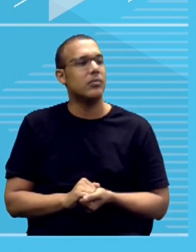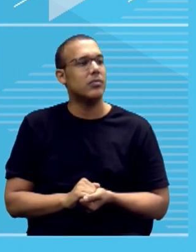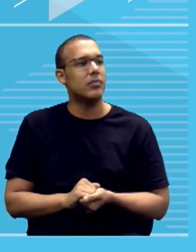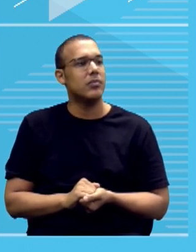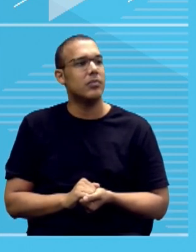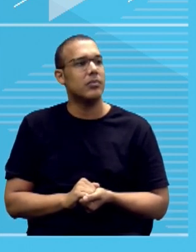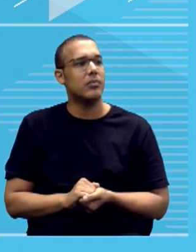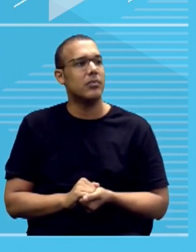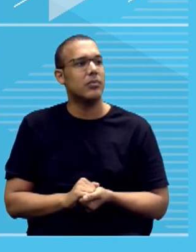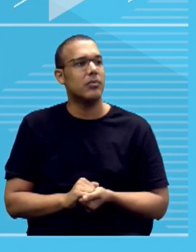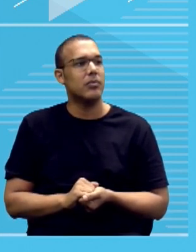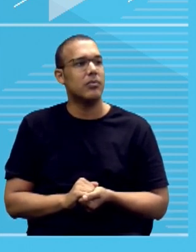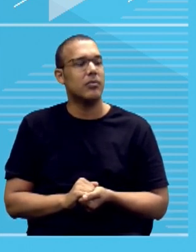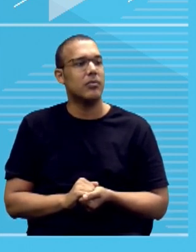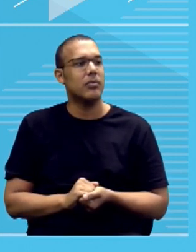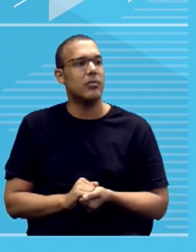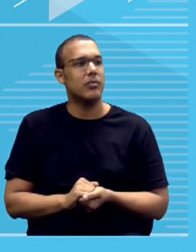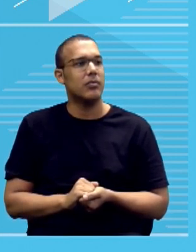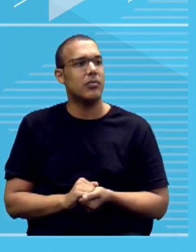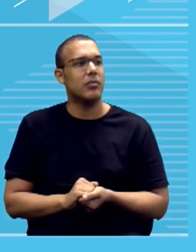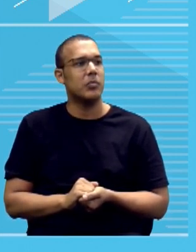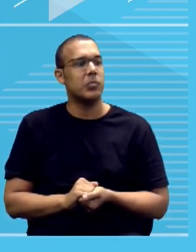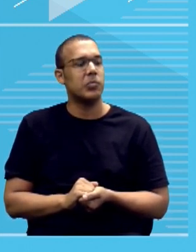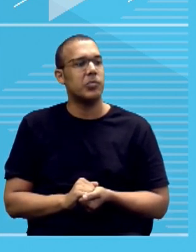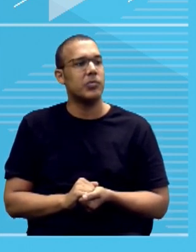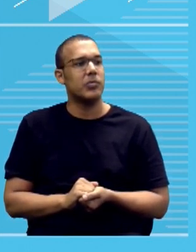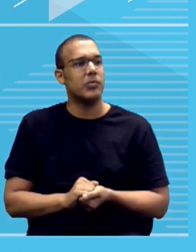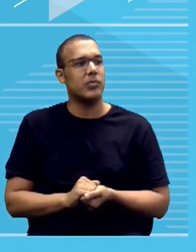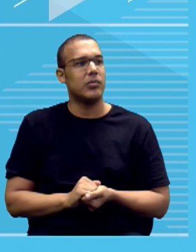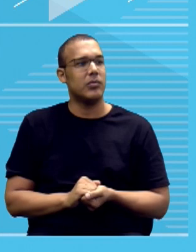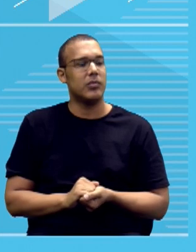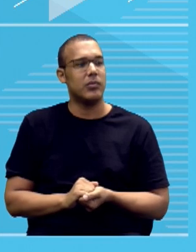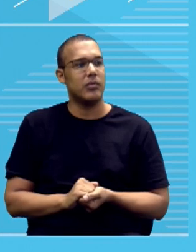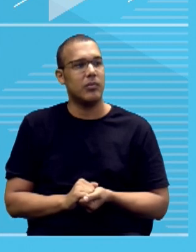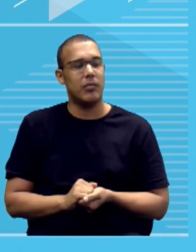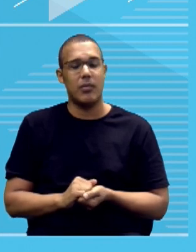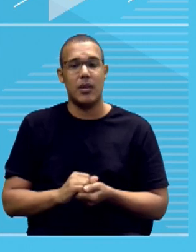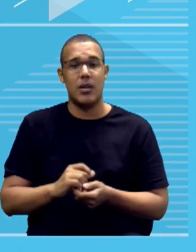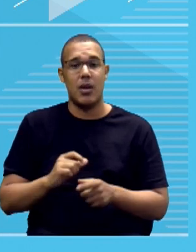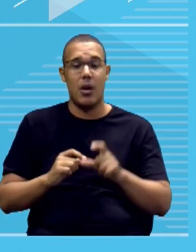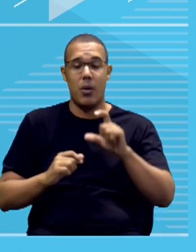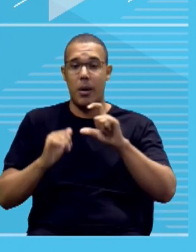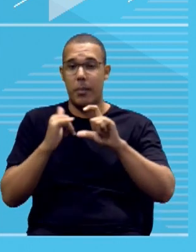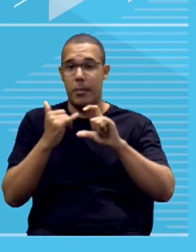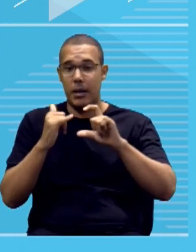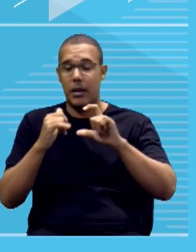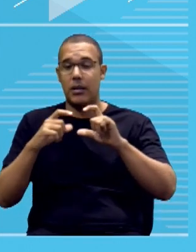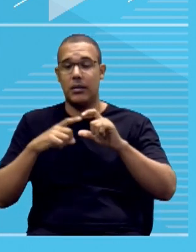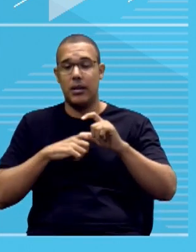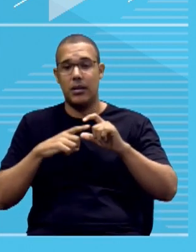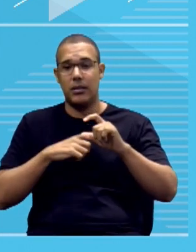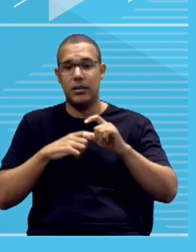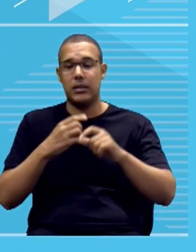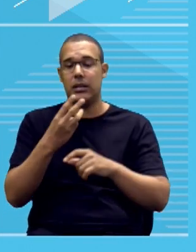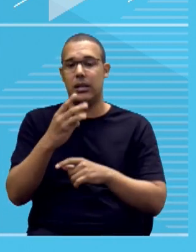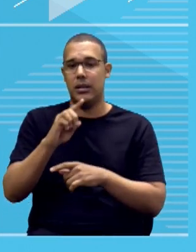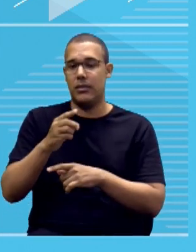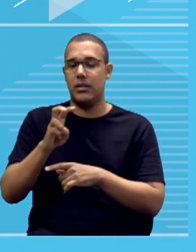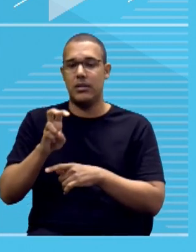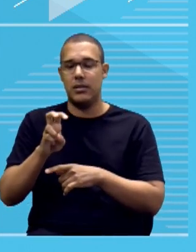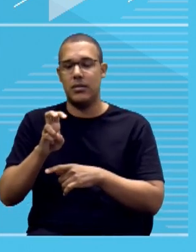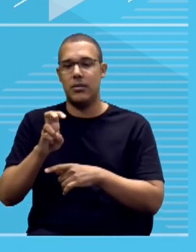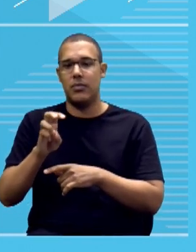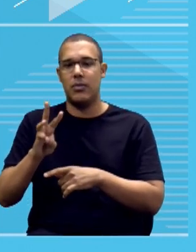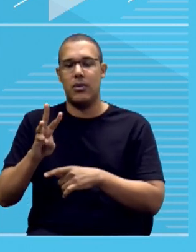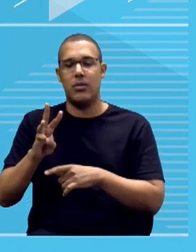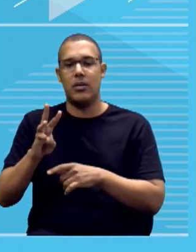volts. Volts nem é unidade de armazenamento. Não é que a pilha possua aí 3,5